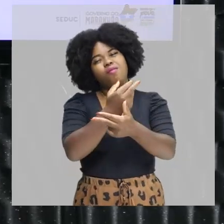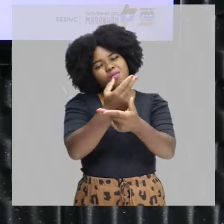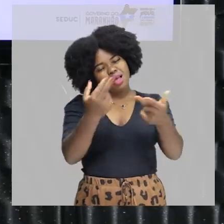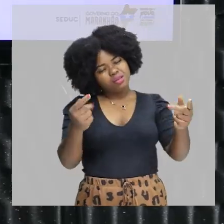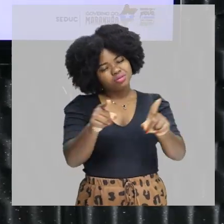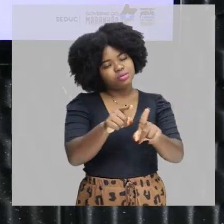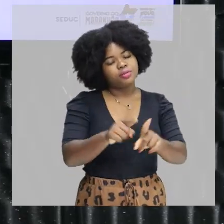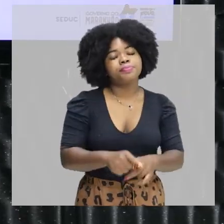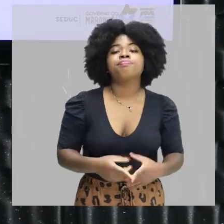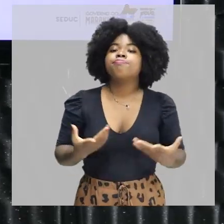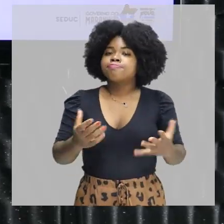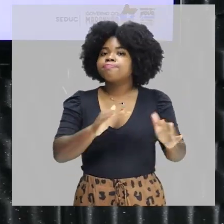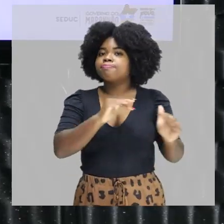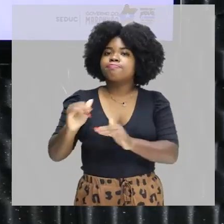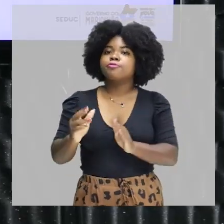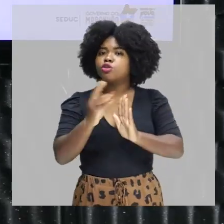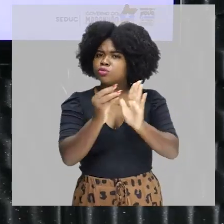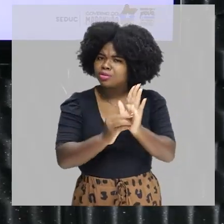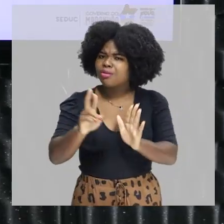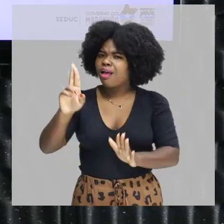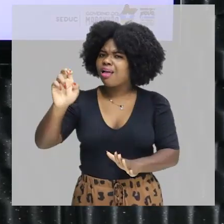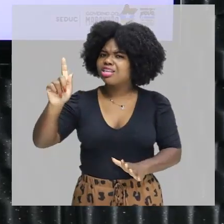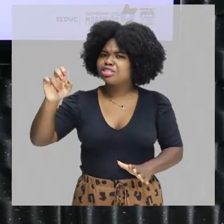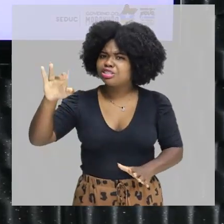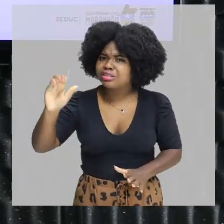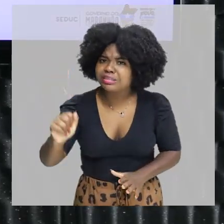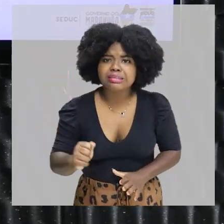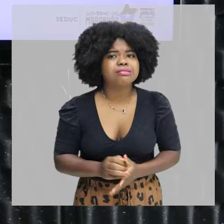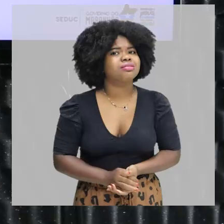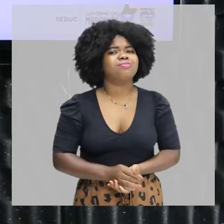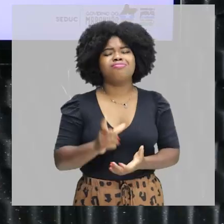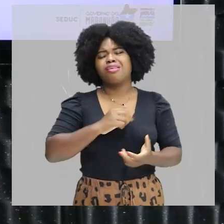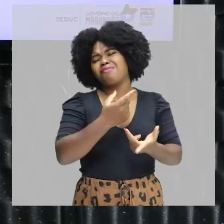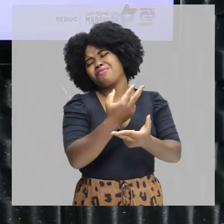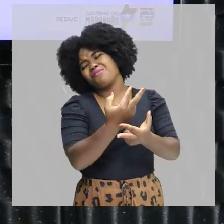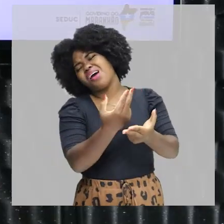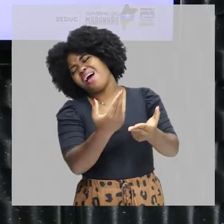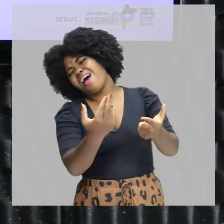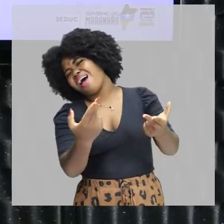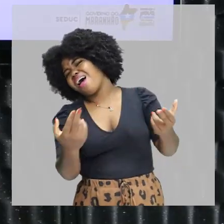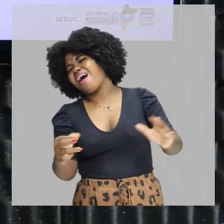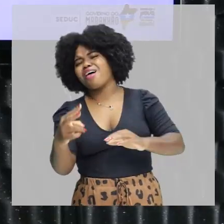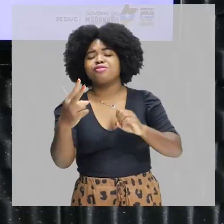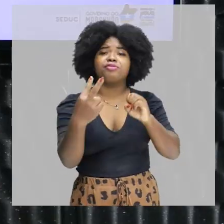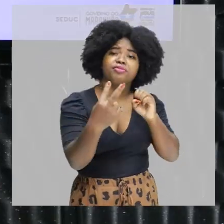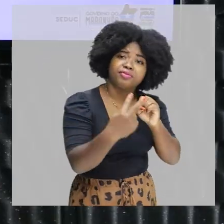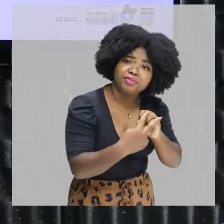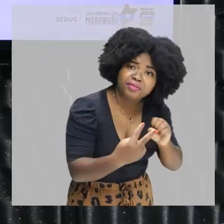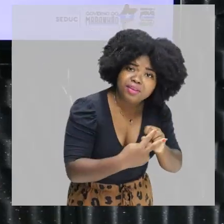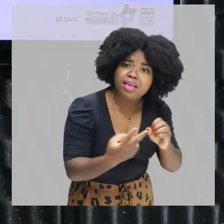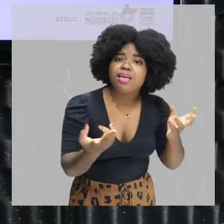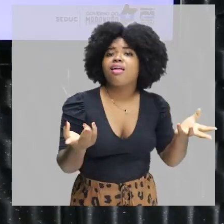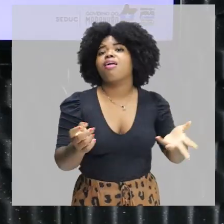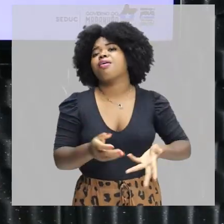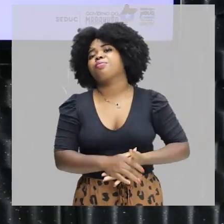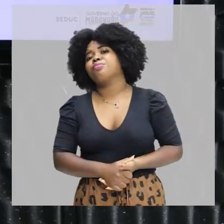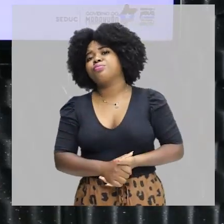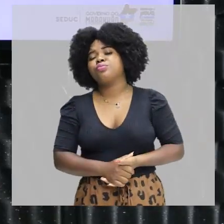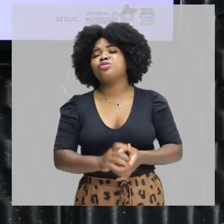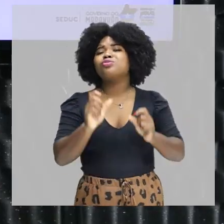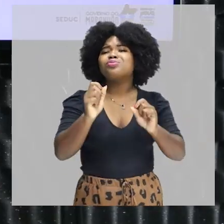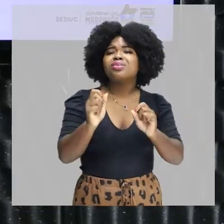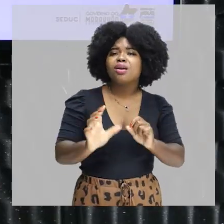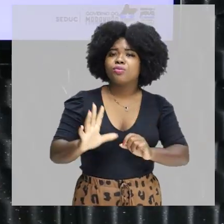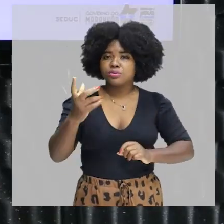complexo, então não dá para a gente ver todos os verbos. Então existe aí uma série de verbos. O que a gente tem que fazer é